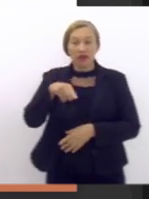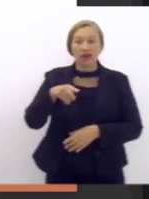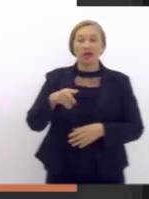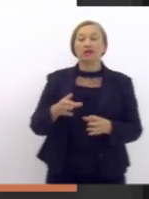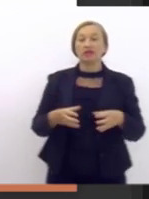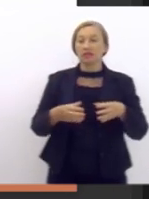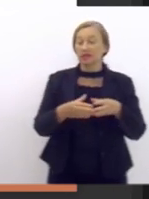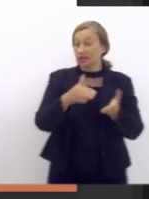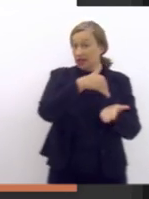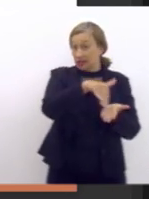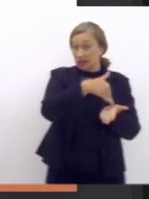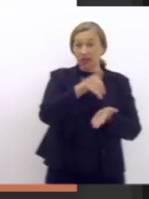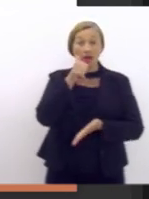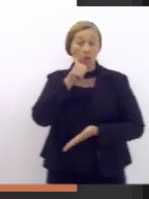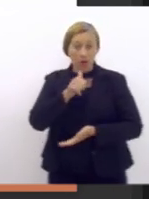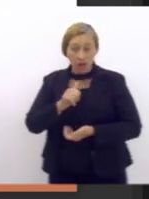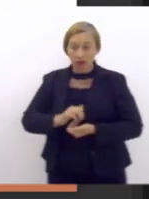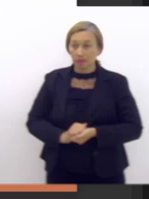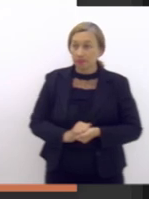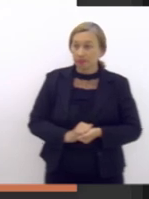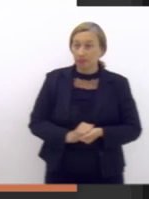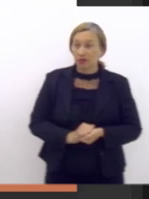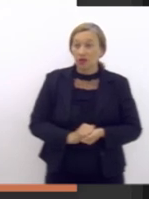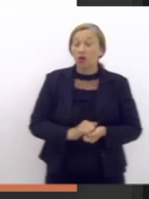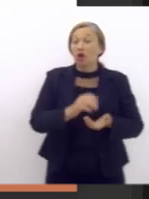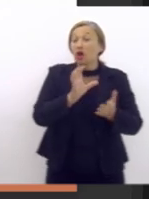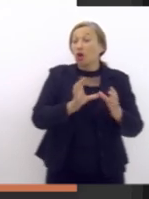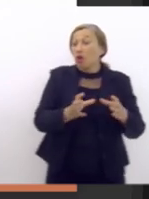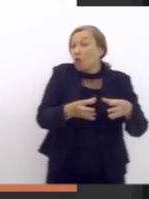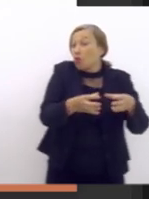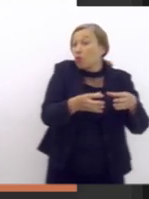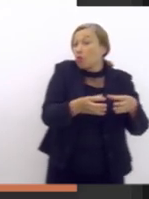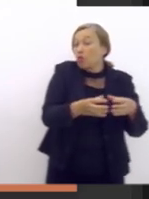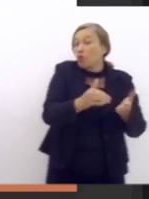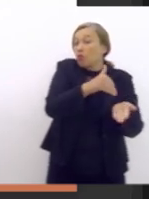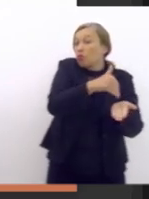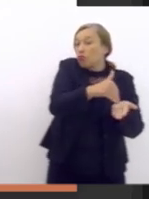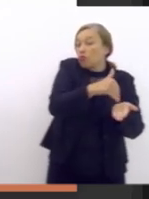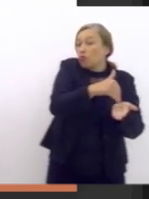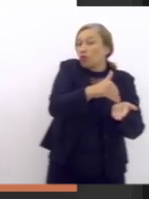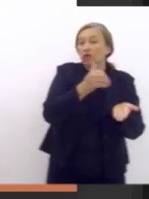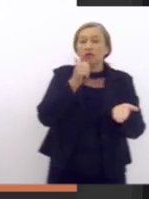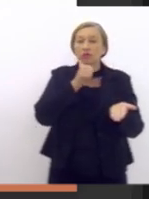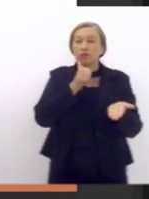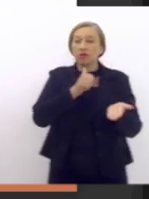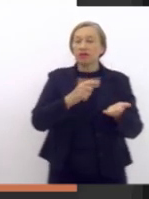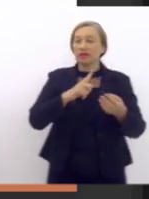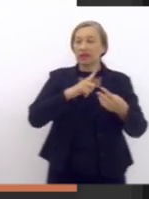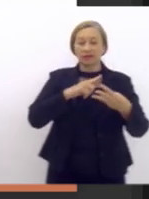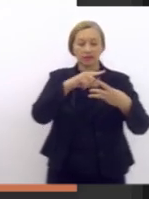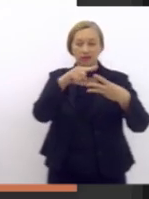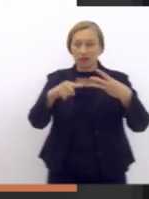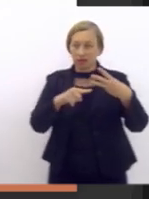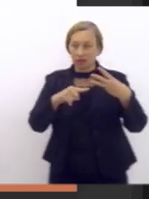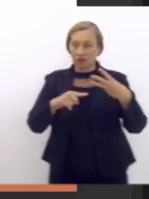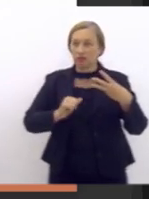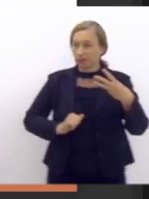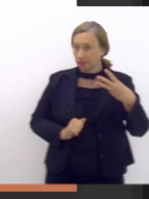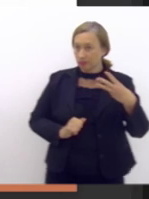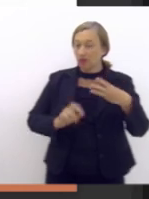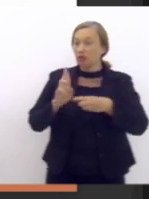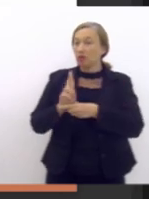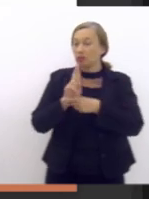da Mulher. A Secretaria da Mulher é um órgão da Câmara dos Deputados que tem três núcleos. Um dos núcleos é